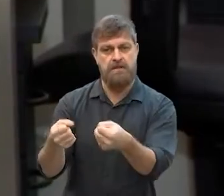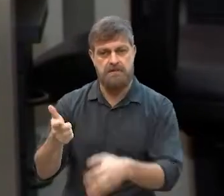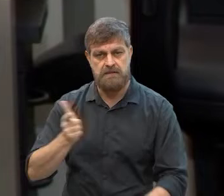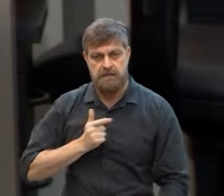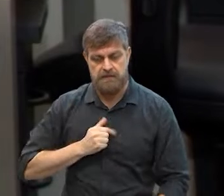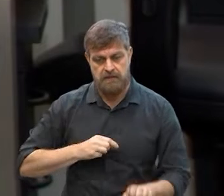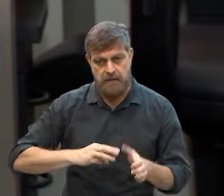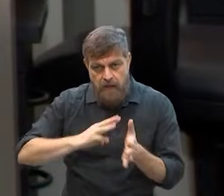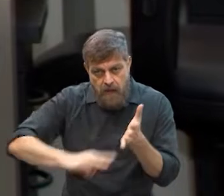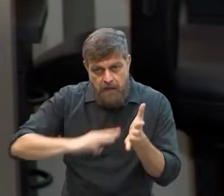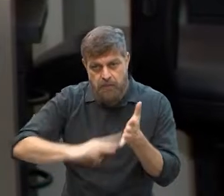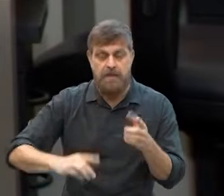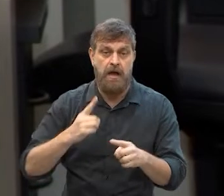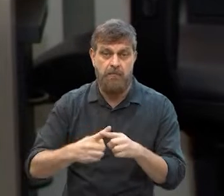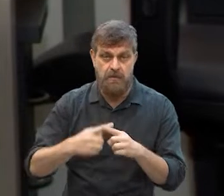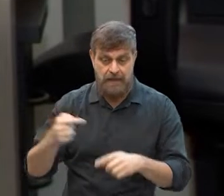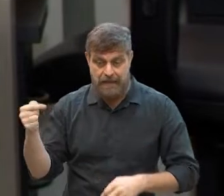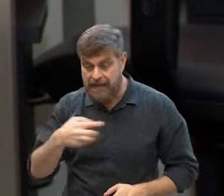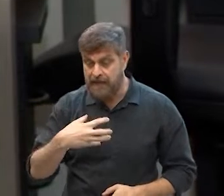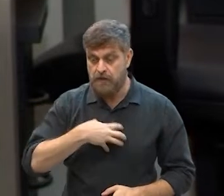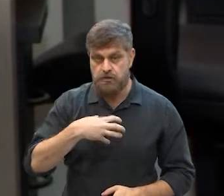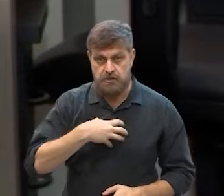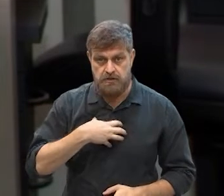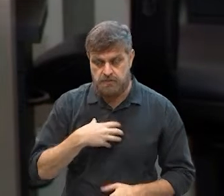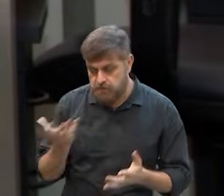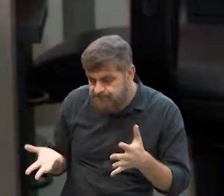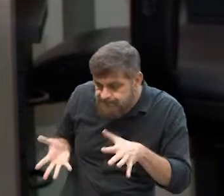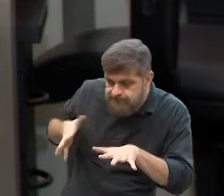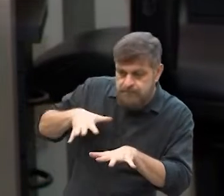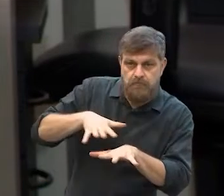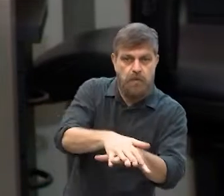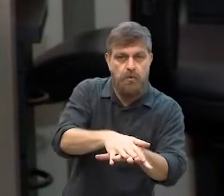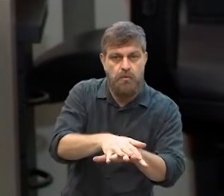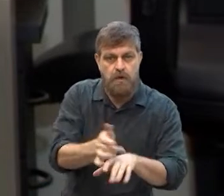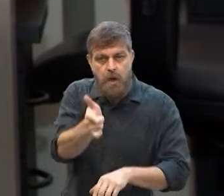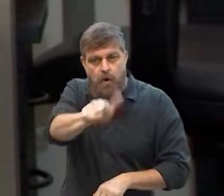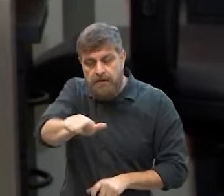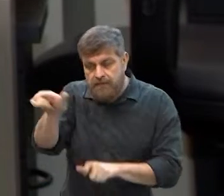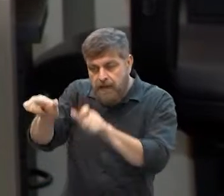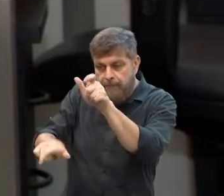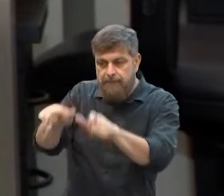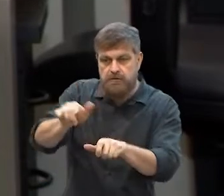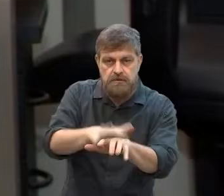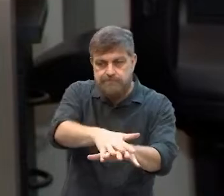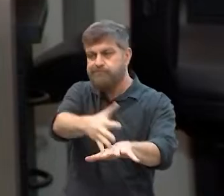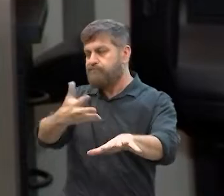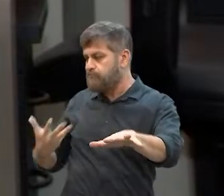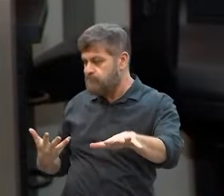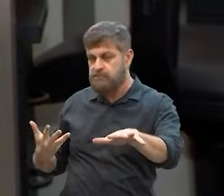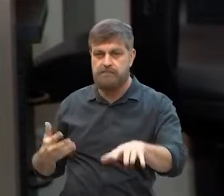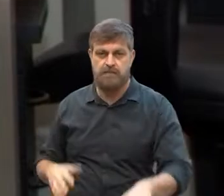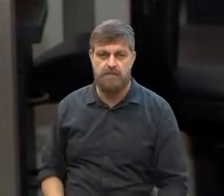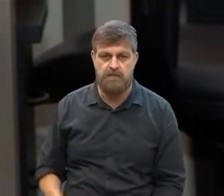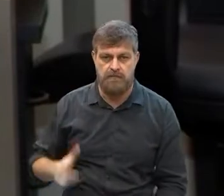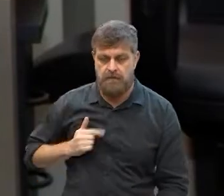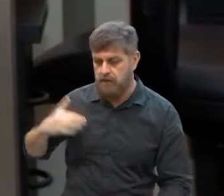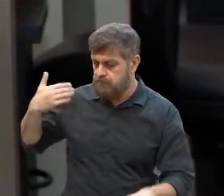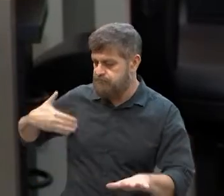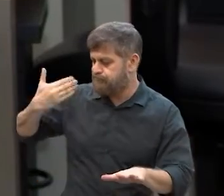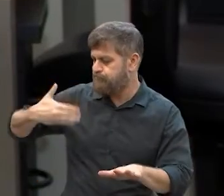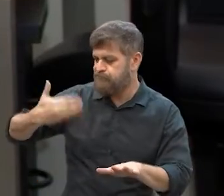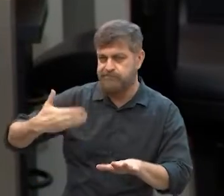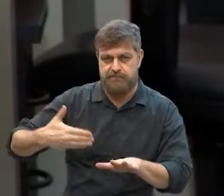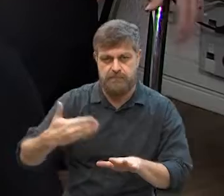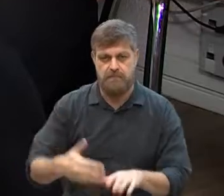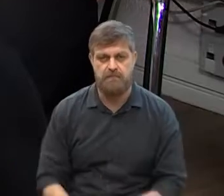essa modalidade, porque é uma forma de incluir novamente pessoas que foram excluídas ao longo